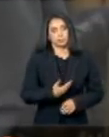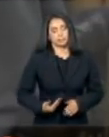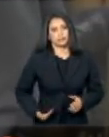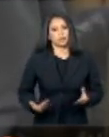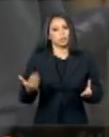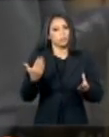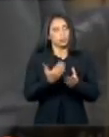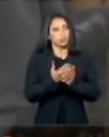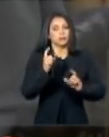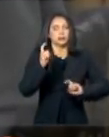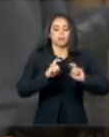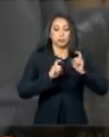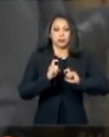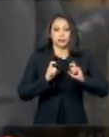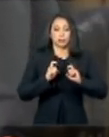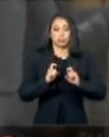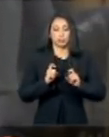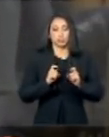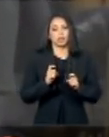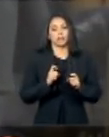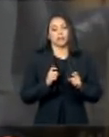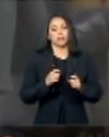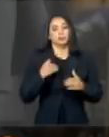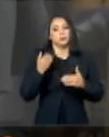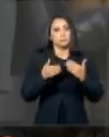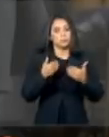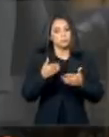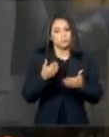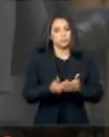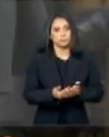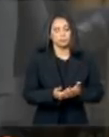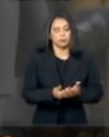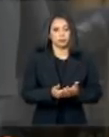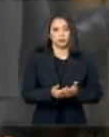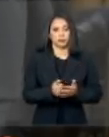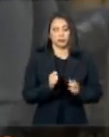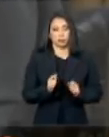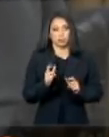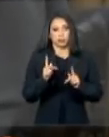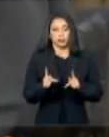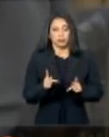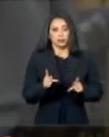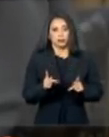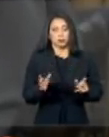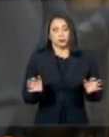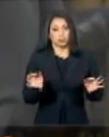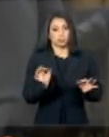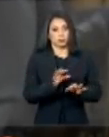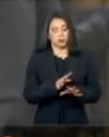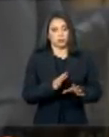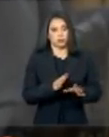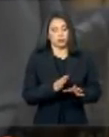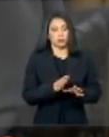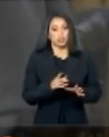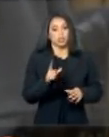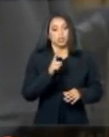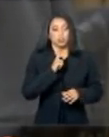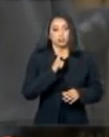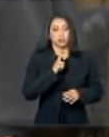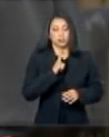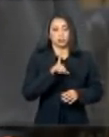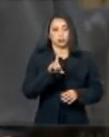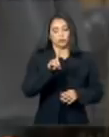administrativo federal não há dúvida de que a aposentadoria do servidor para a sua conclusão que se dá com a publicação do ato no diário oficial da união